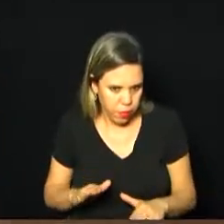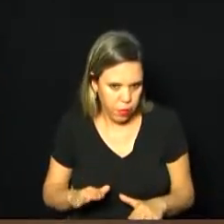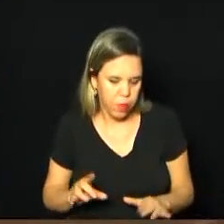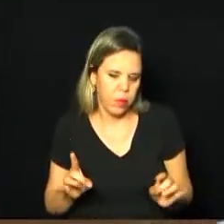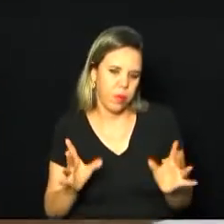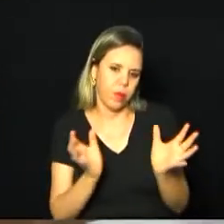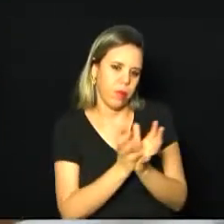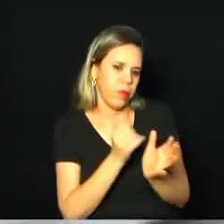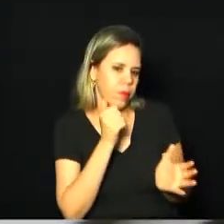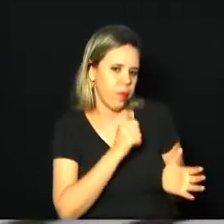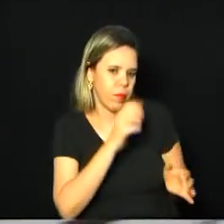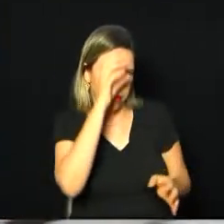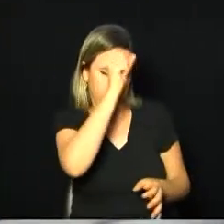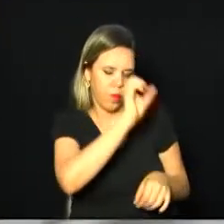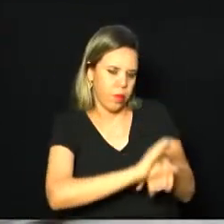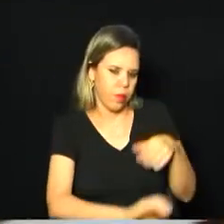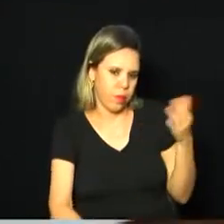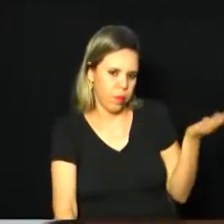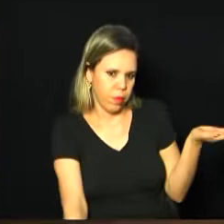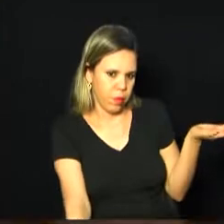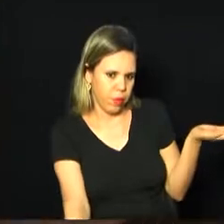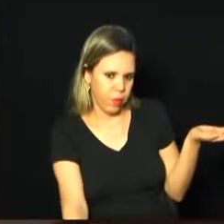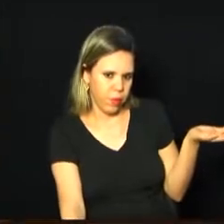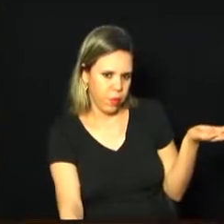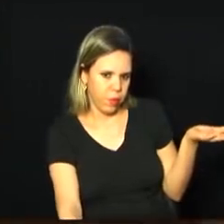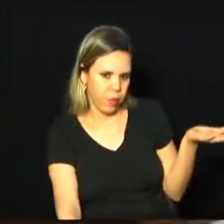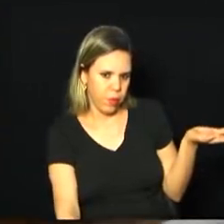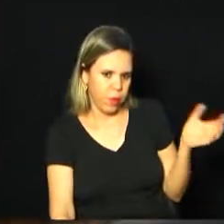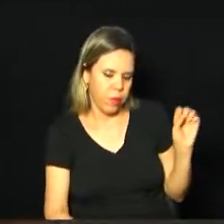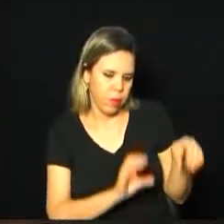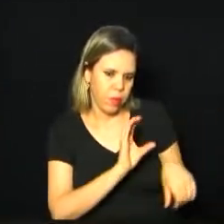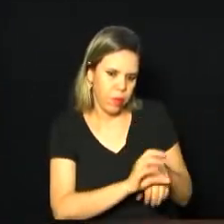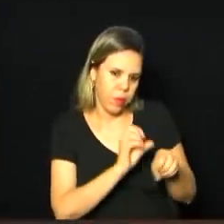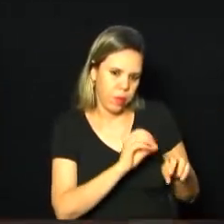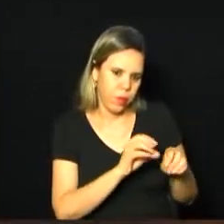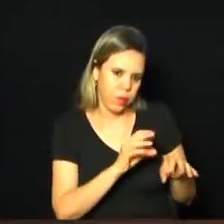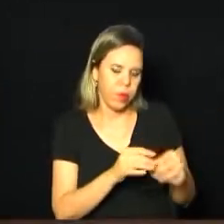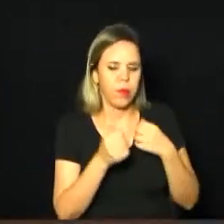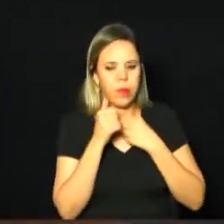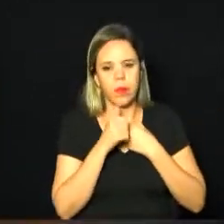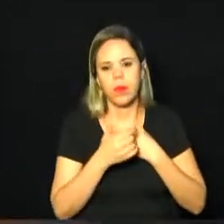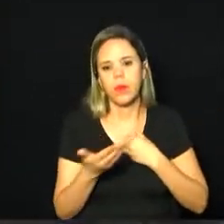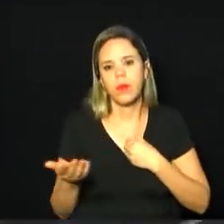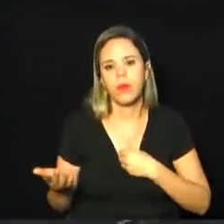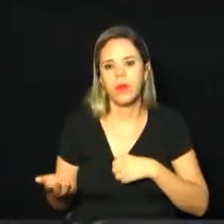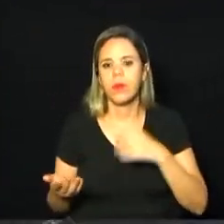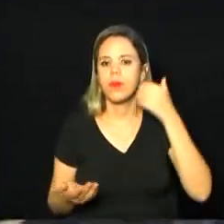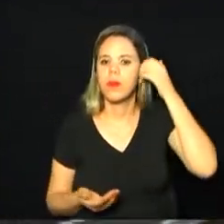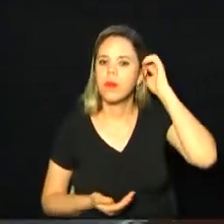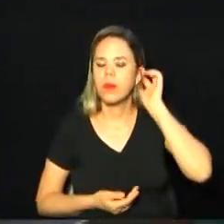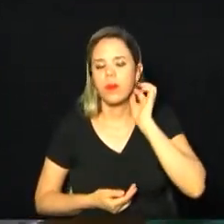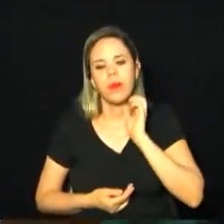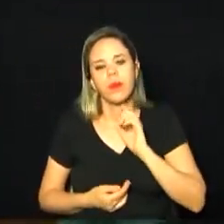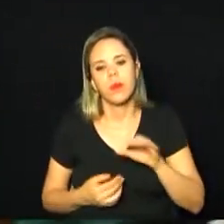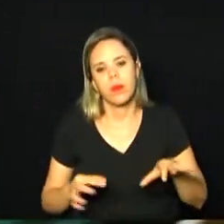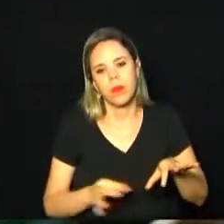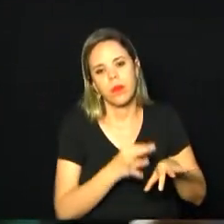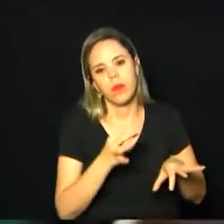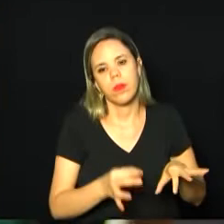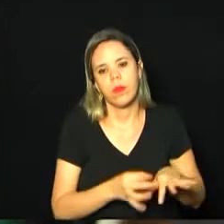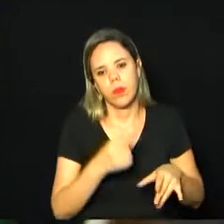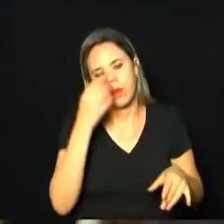sessão feminina nessa seção feminina eram ministrados cursos para as mulheres né de corte e